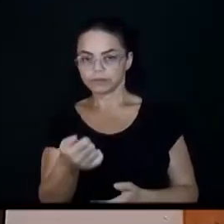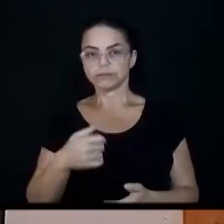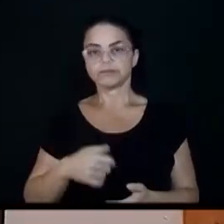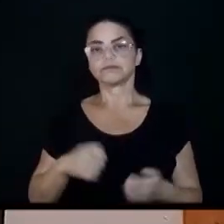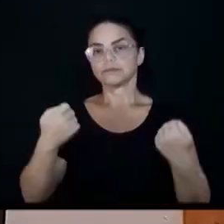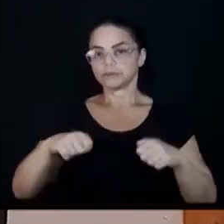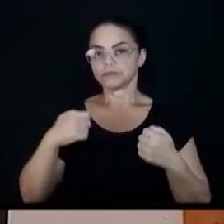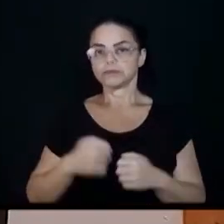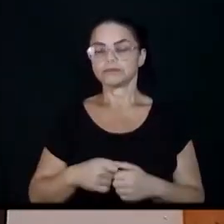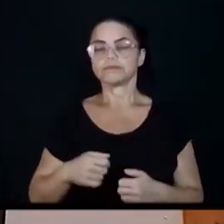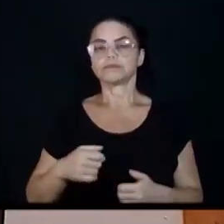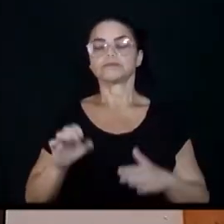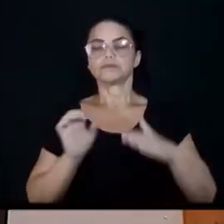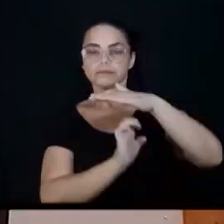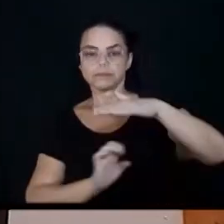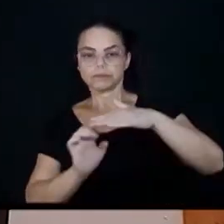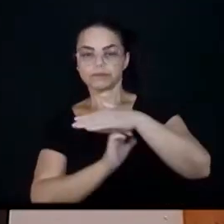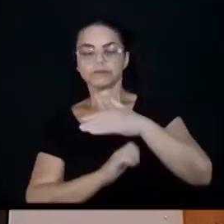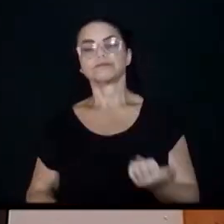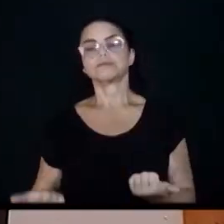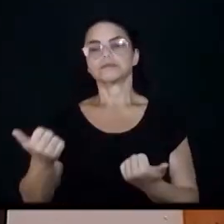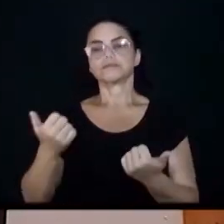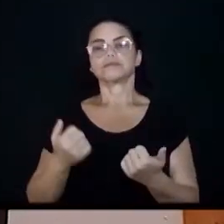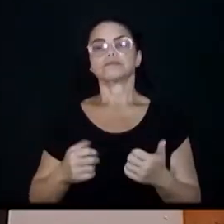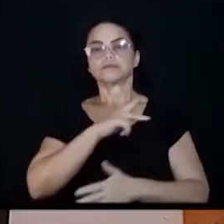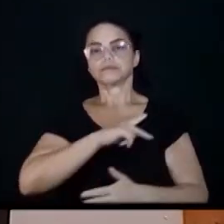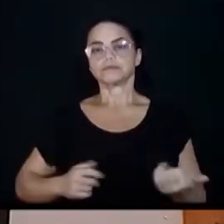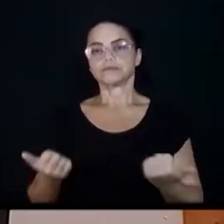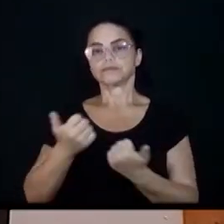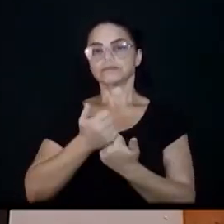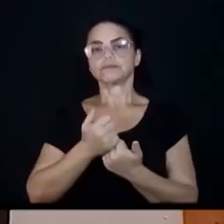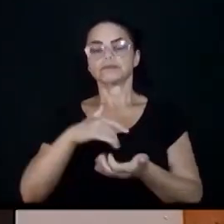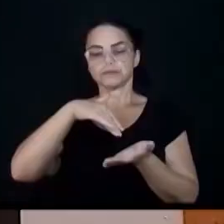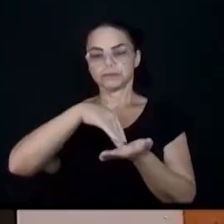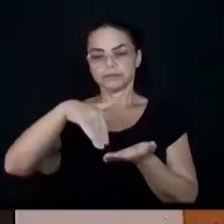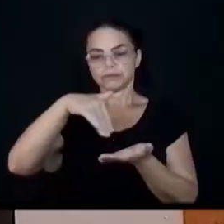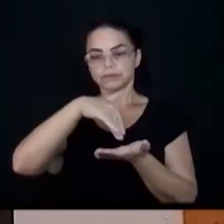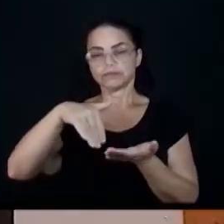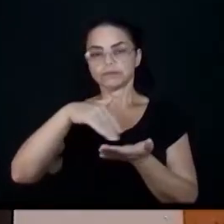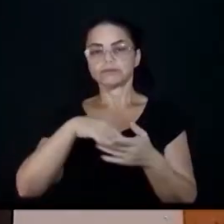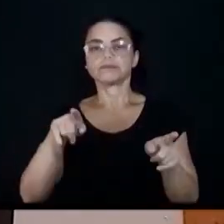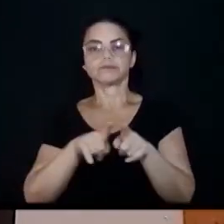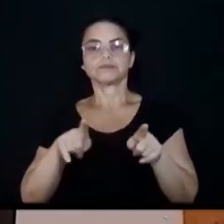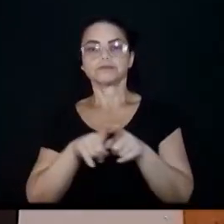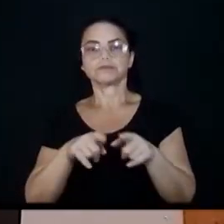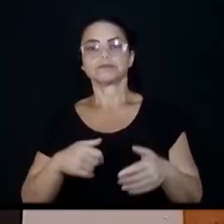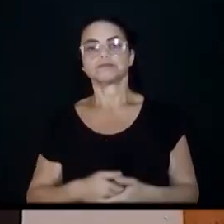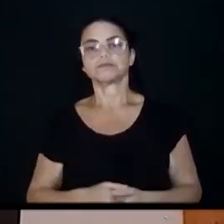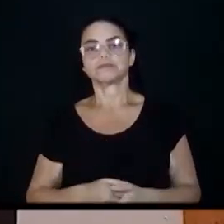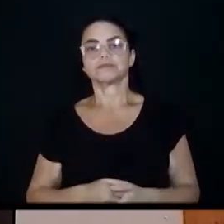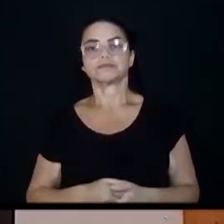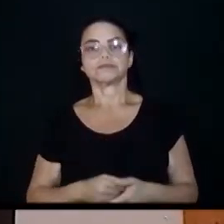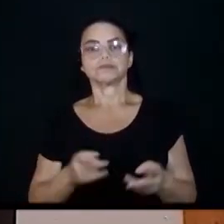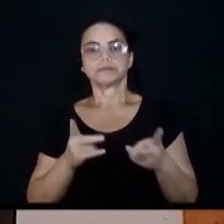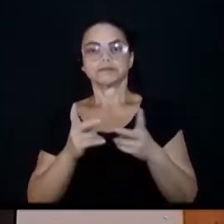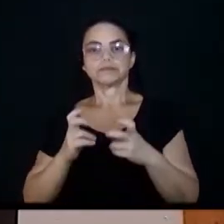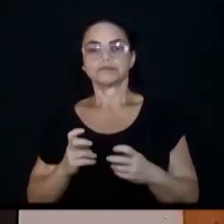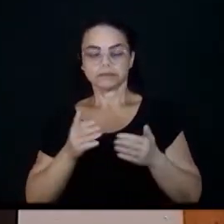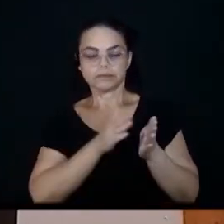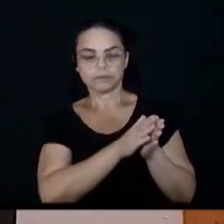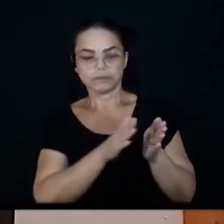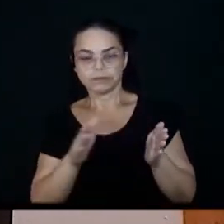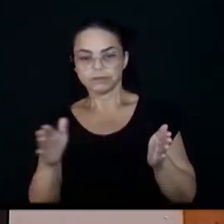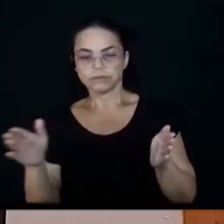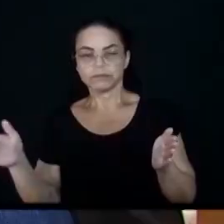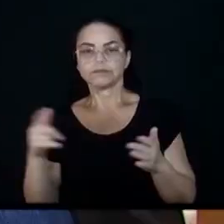presidente, vice-presidente, secretário, etc. E também foi visto, né, que a partir dessa legalização